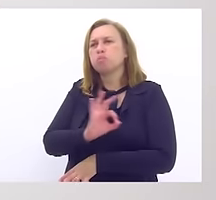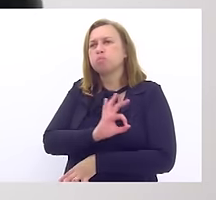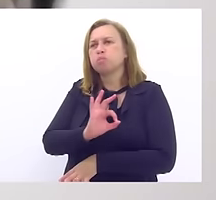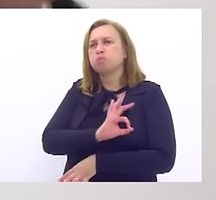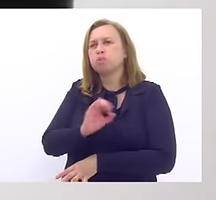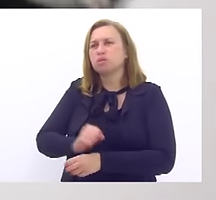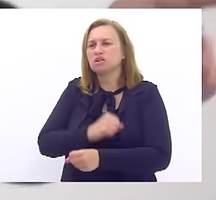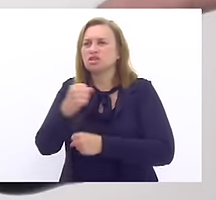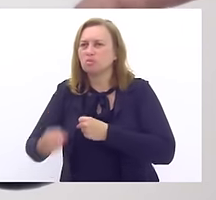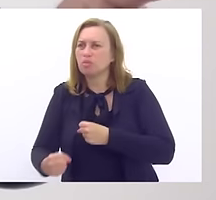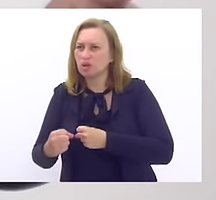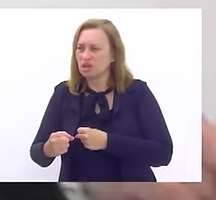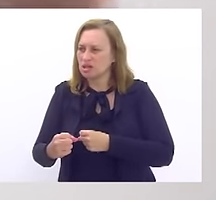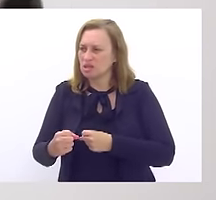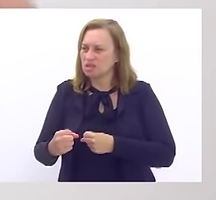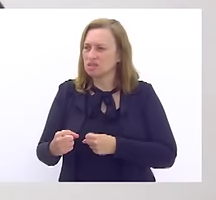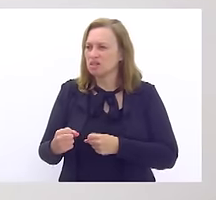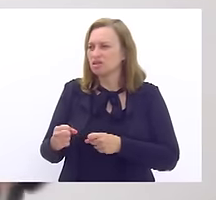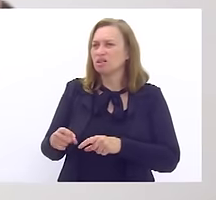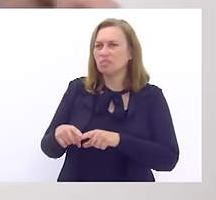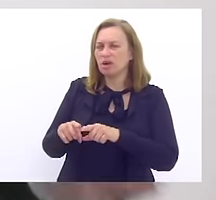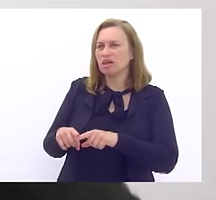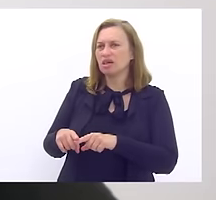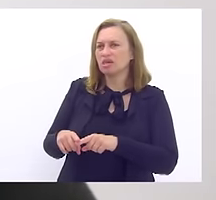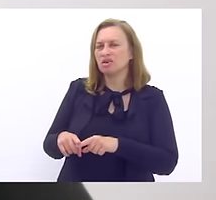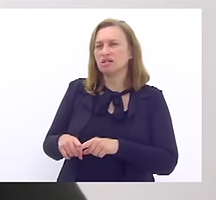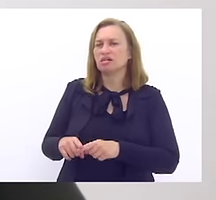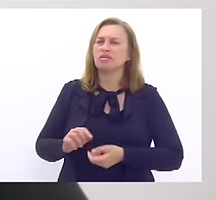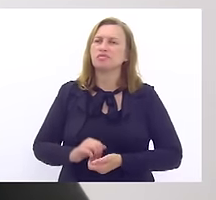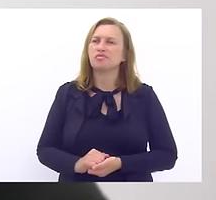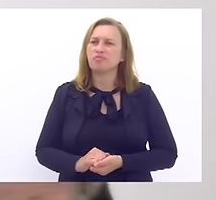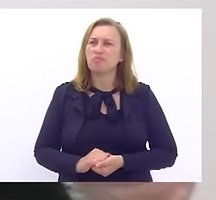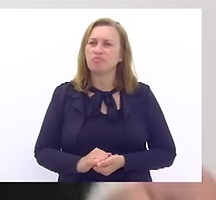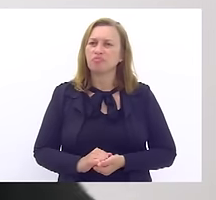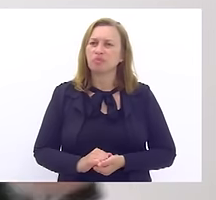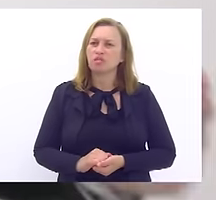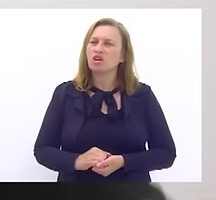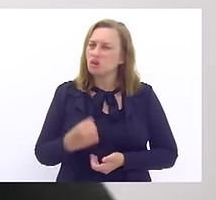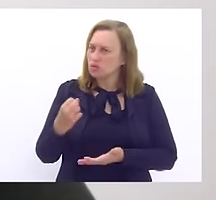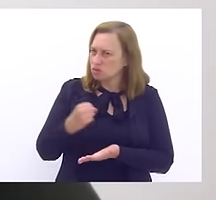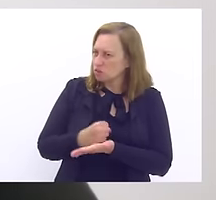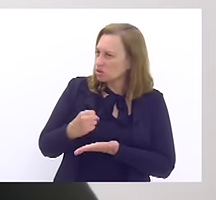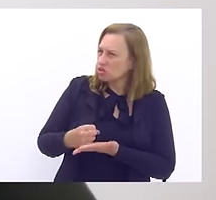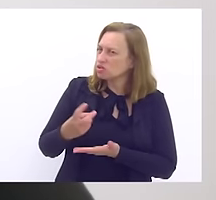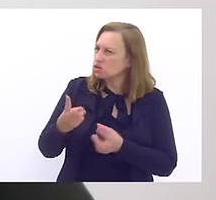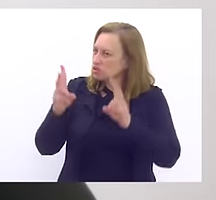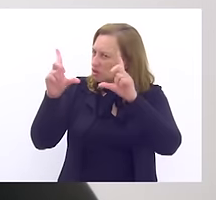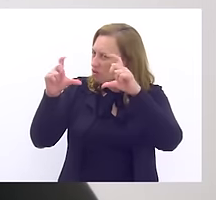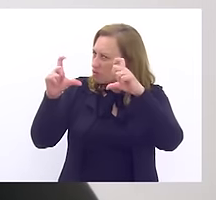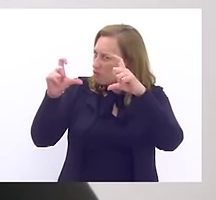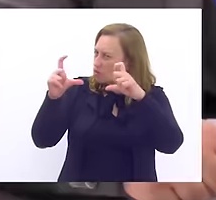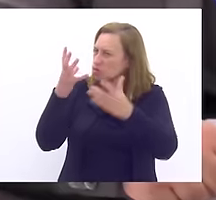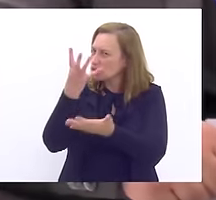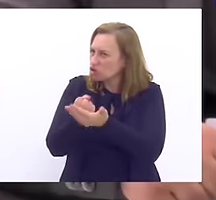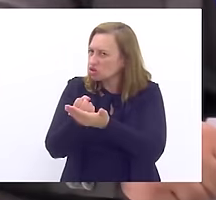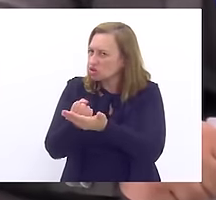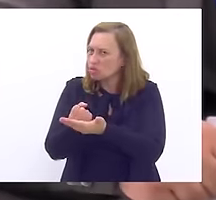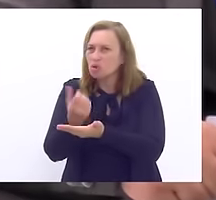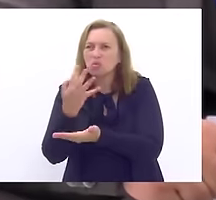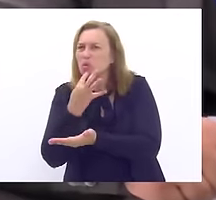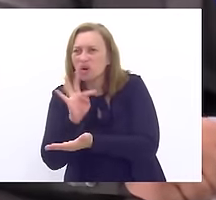prestando serviço com a roupa da pl contratado por mei pela PL nós encontramos isso em foto tem registro senhora tem conhecimento